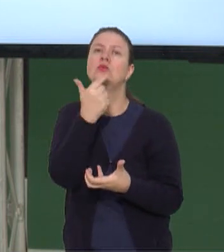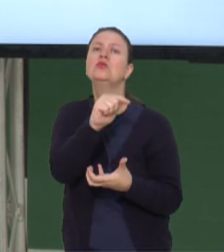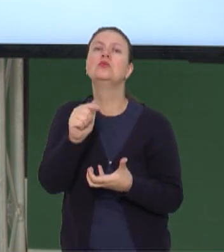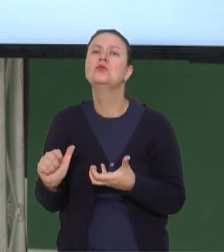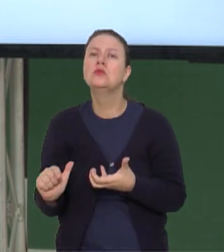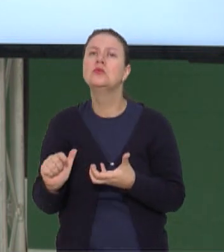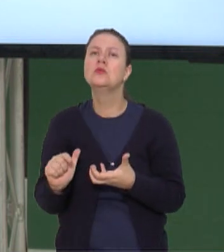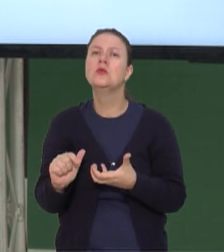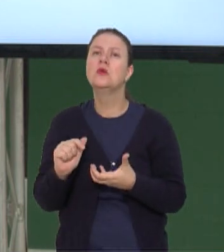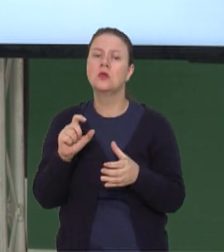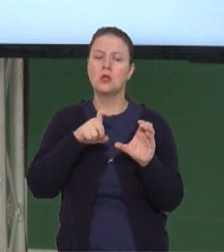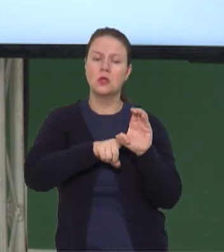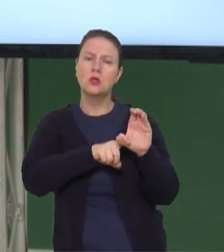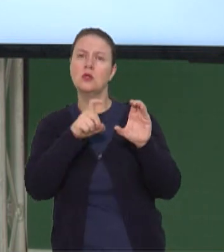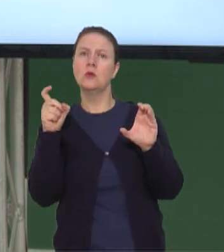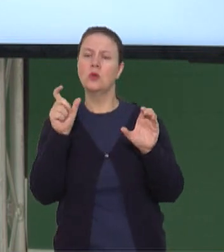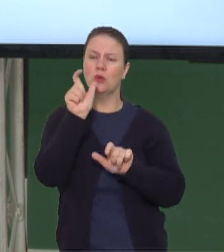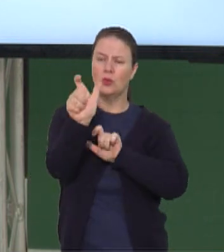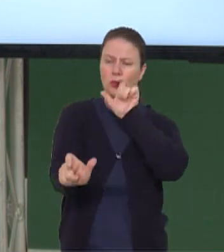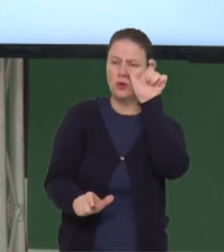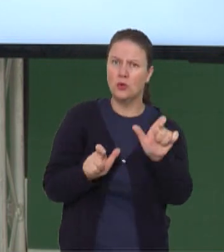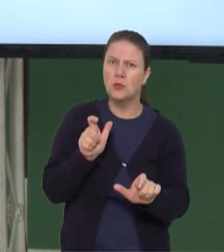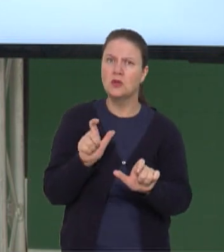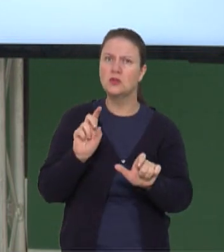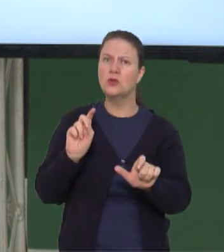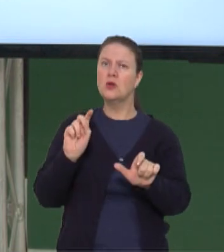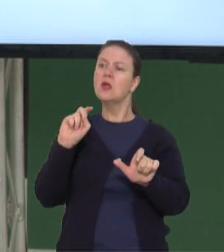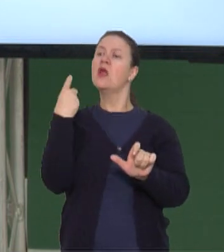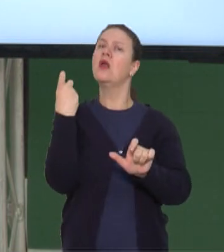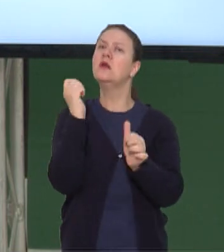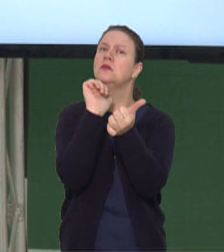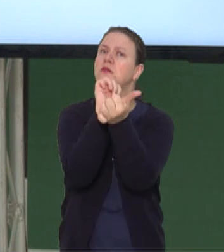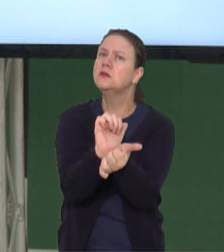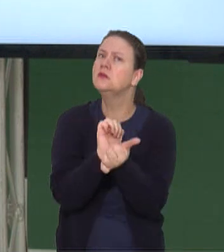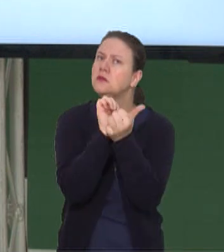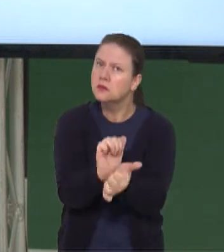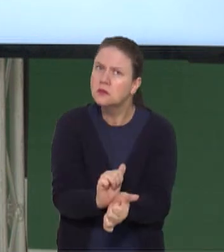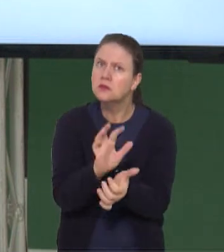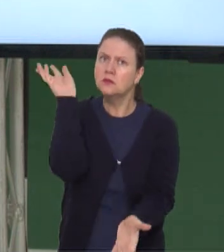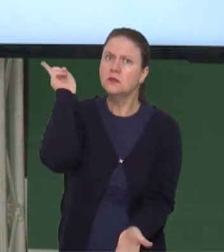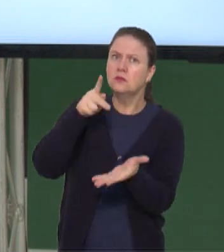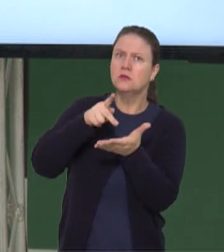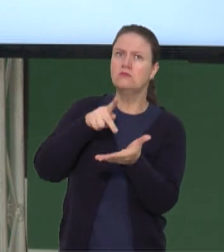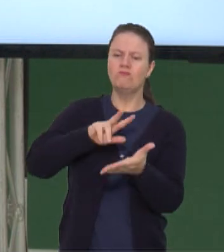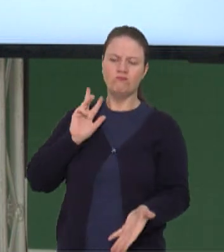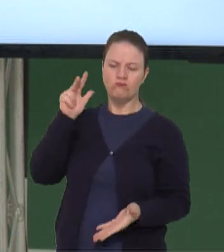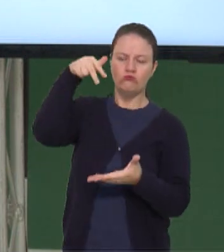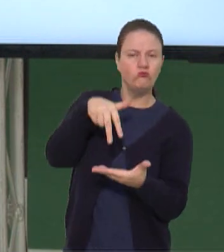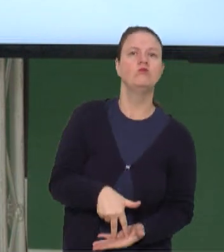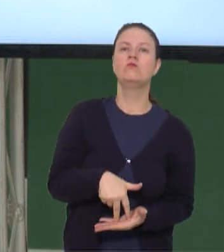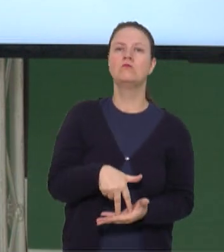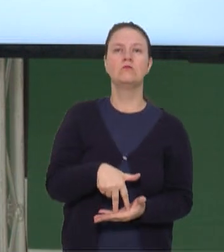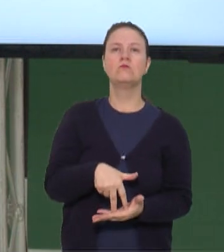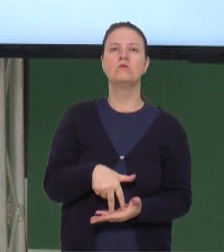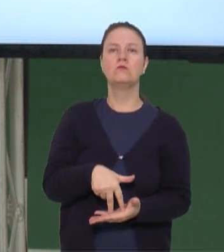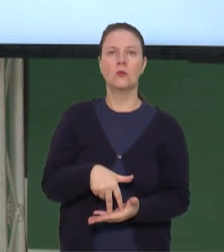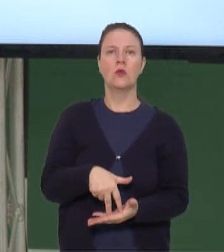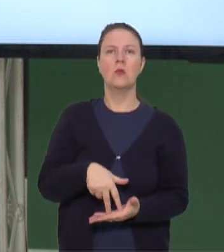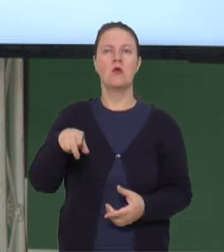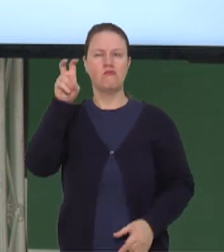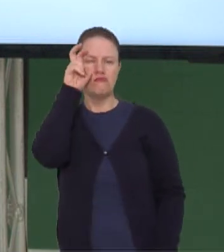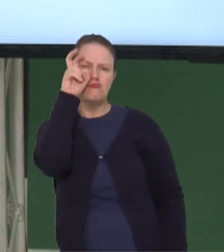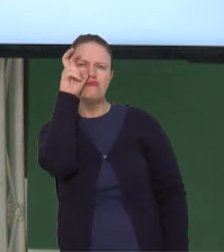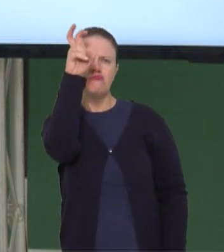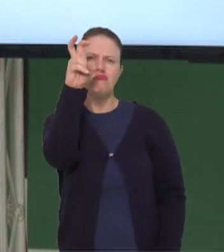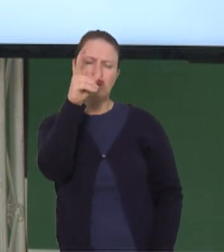e realizados por escravizados. Então, é uma novidade. Né? Eles tomaram posição, eles se tornaram